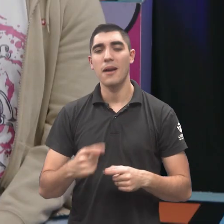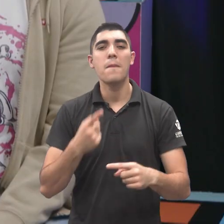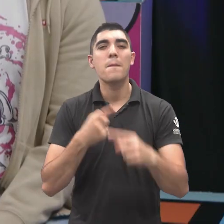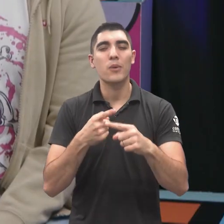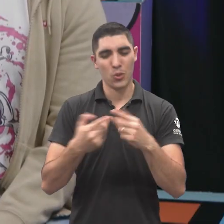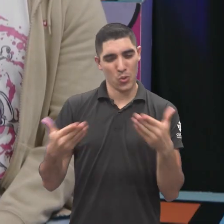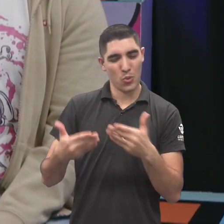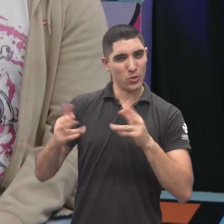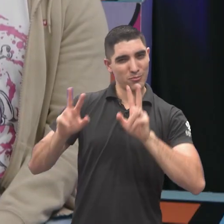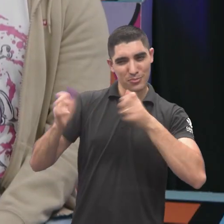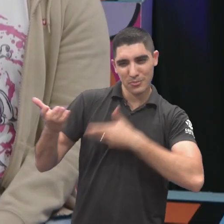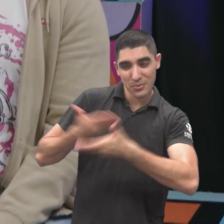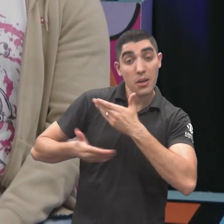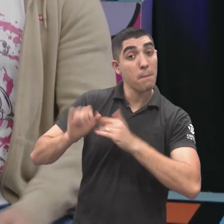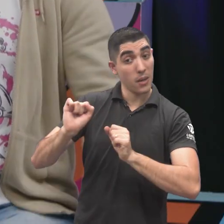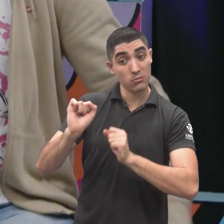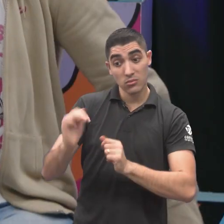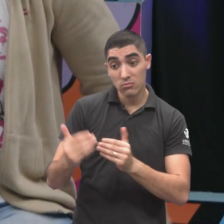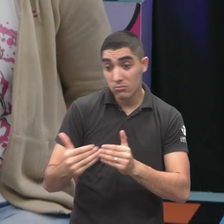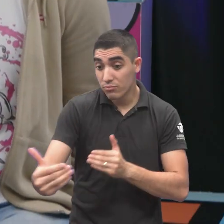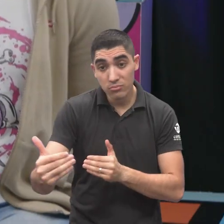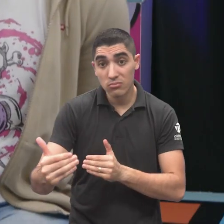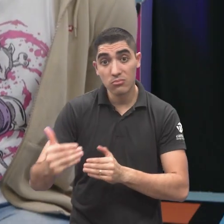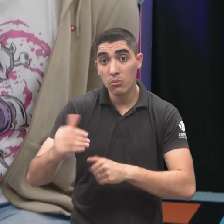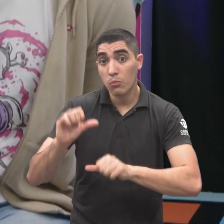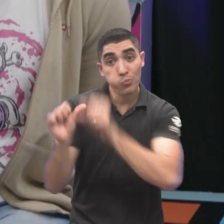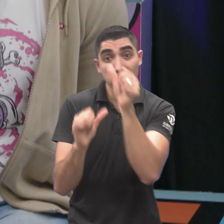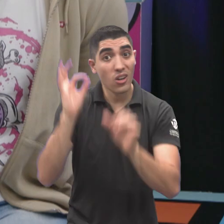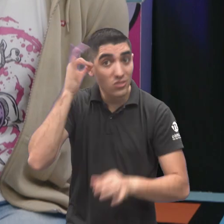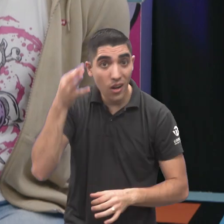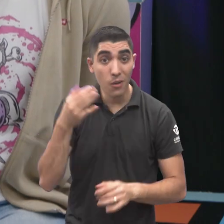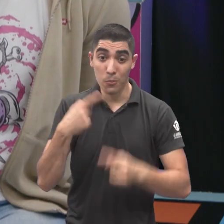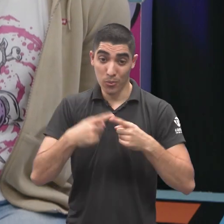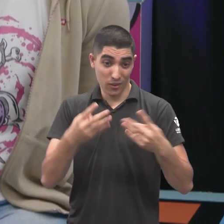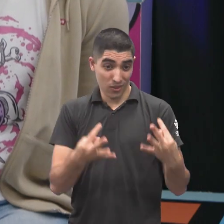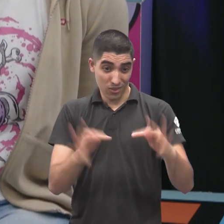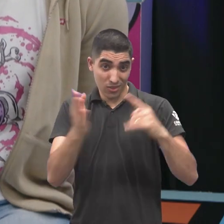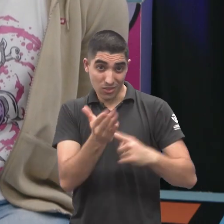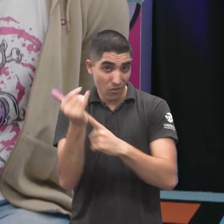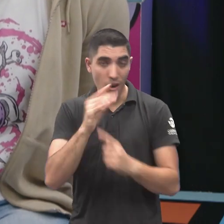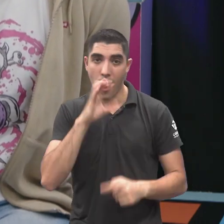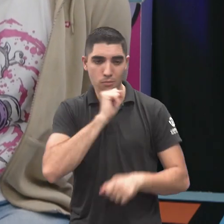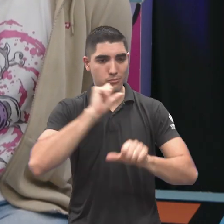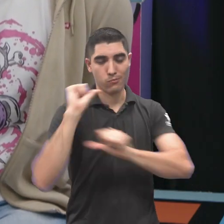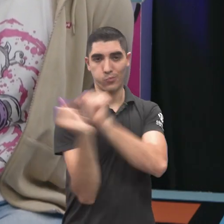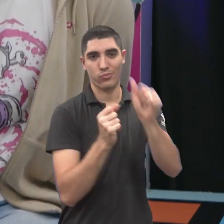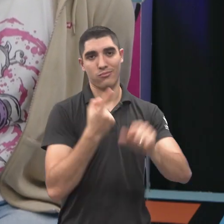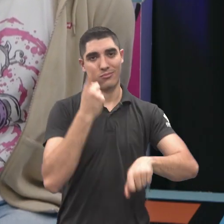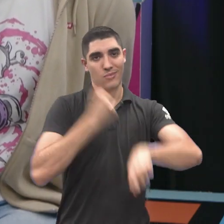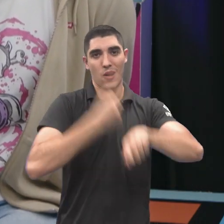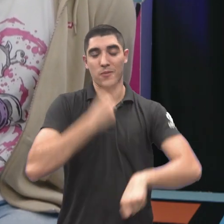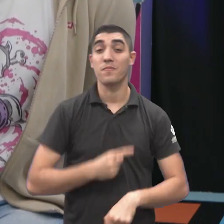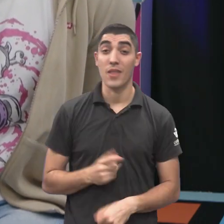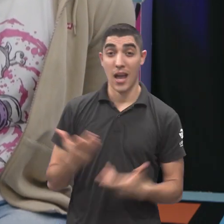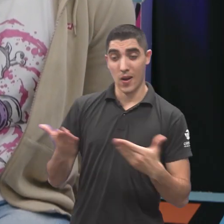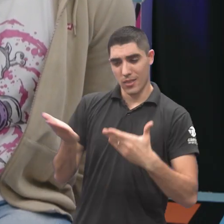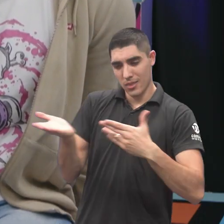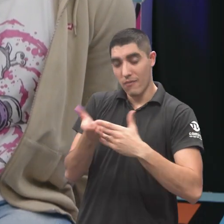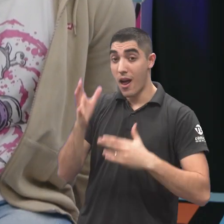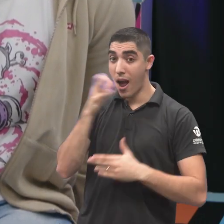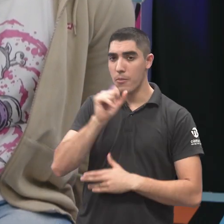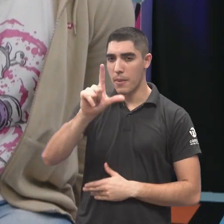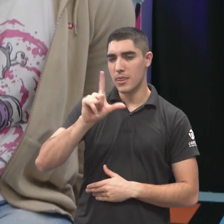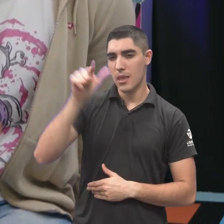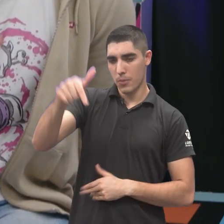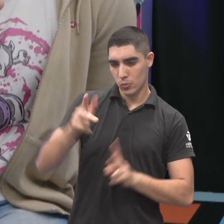É o que o Thiago falou. O que a gente falou aqui hoje pode mudar daqui a um tempo, gente. Tecnologia, assim, é muito rápido, viu? Pessoal, agora a gente vai fazer uma